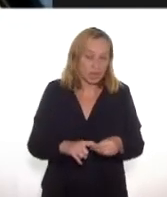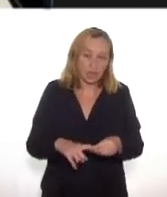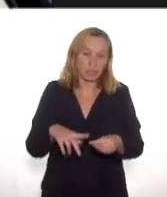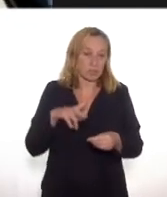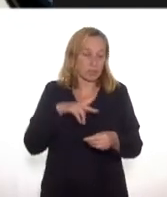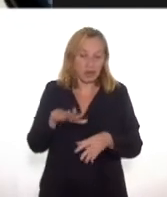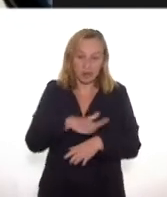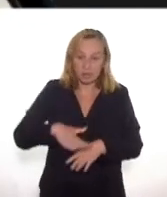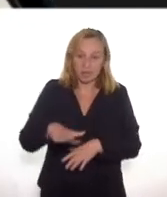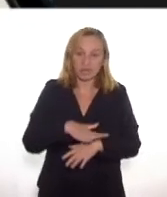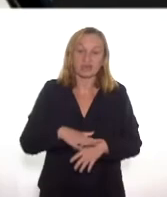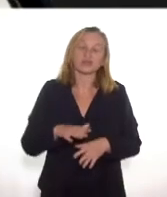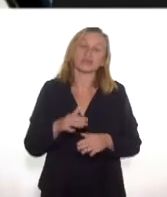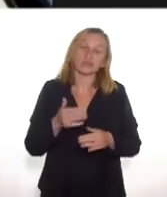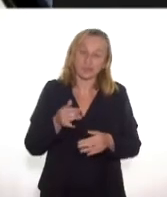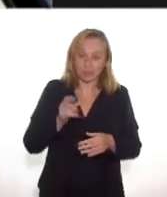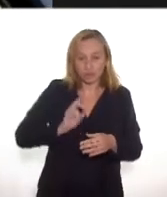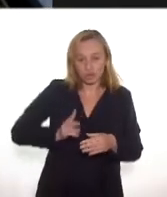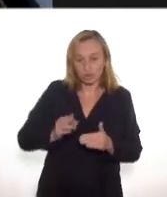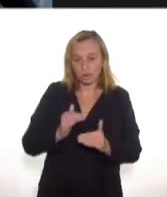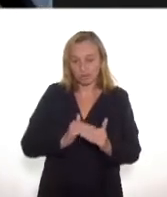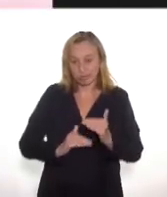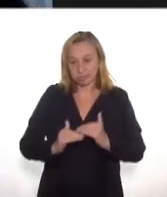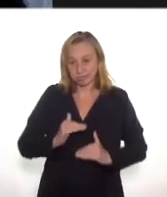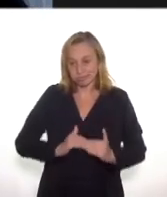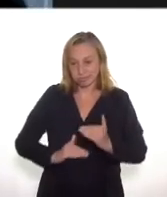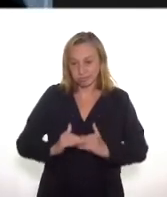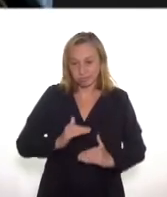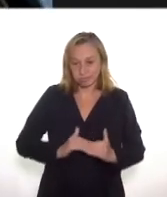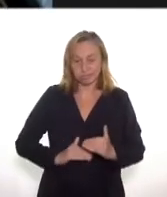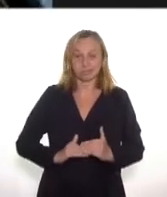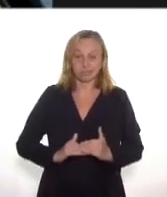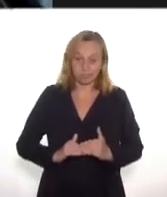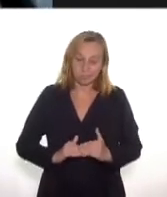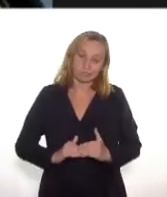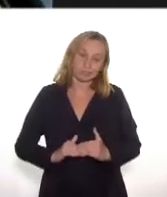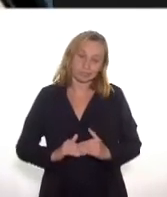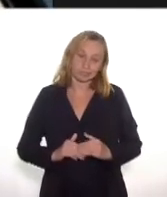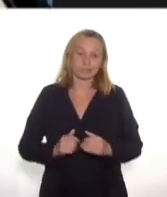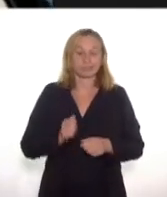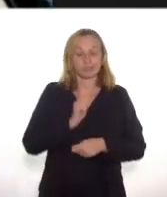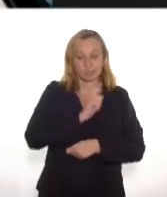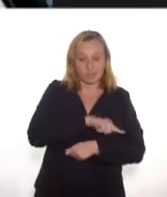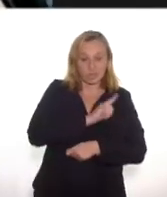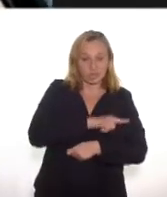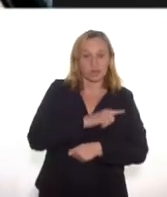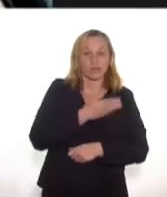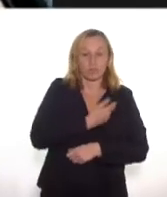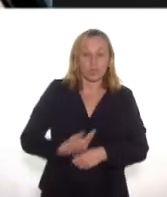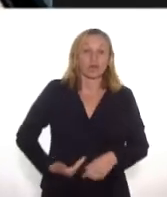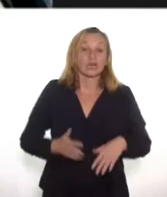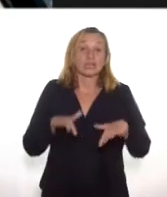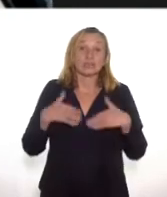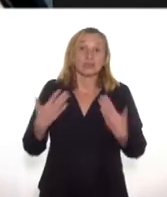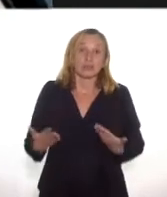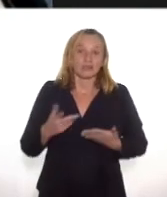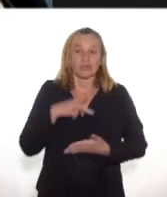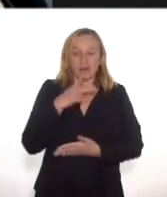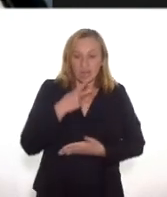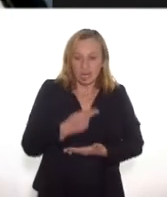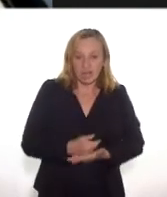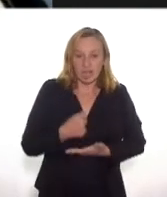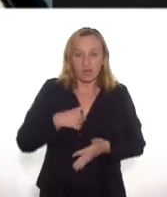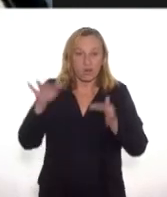vai continuar tendo essa degradação que é algo quase que inerente à gestão pública. Então, dizer que eu